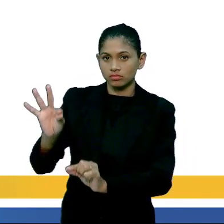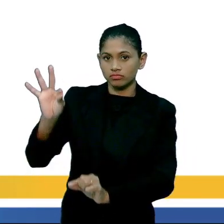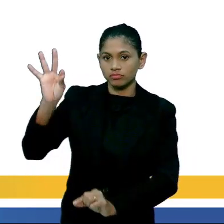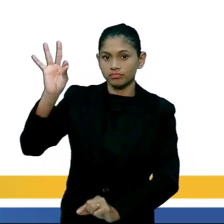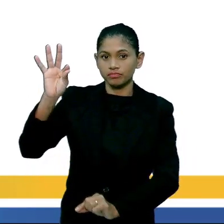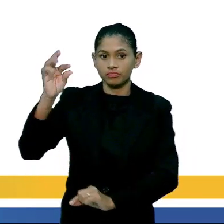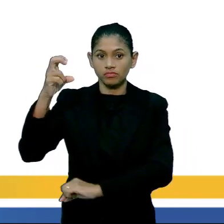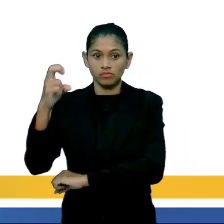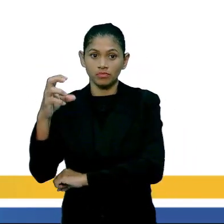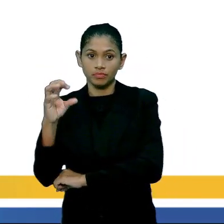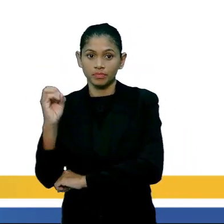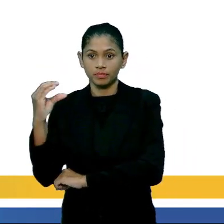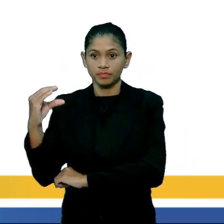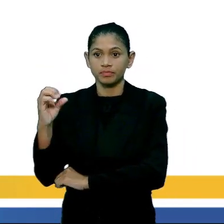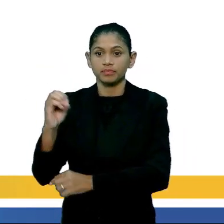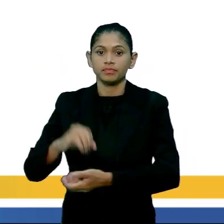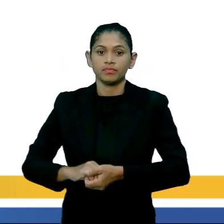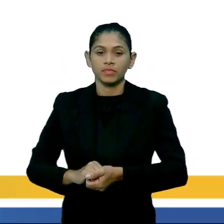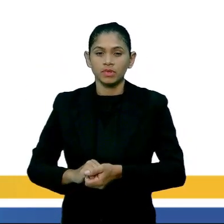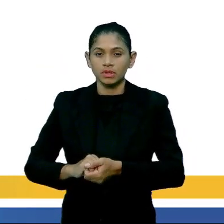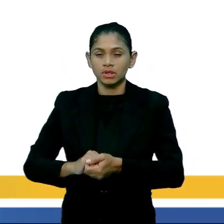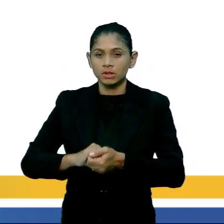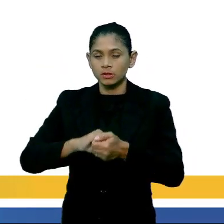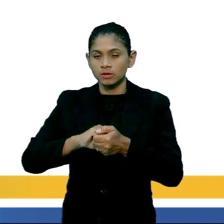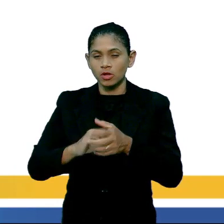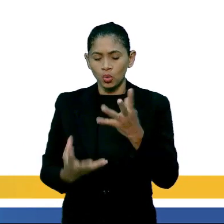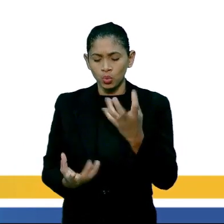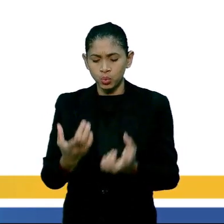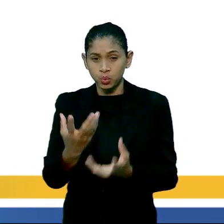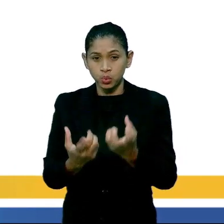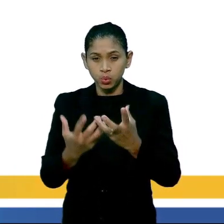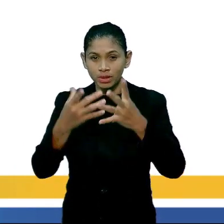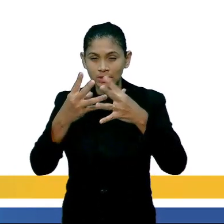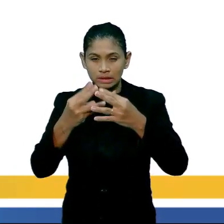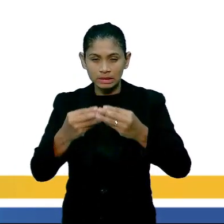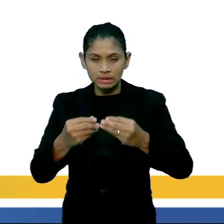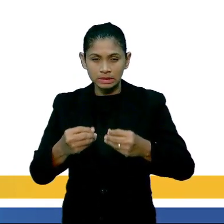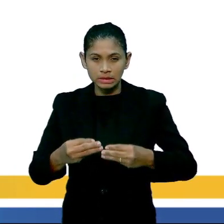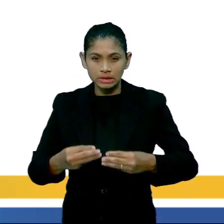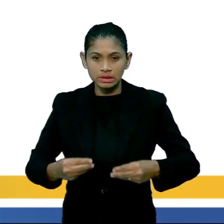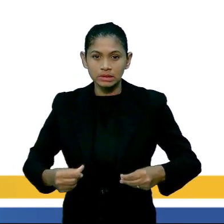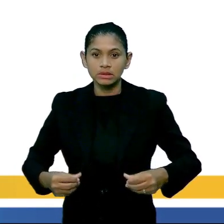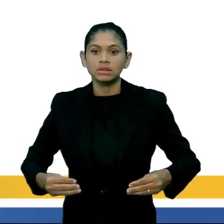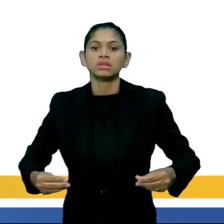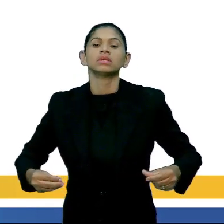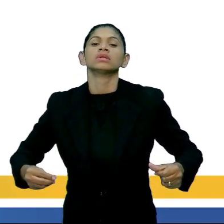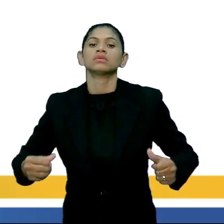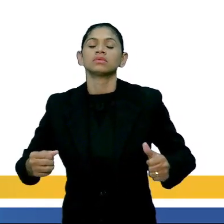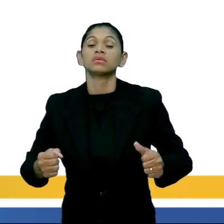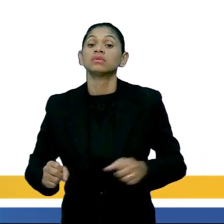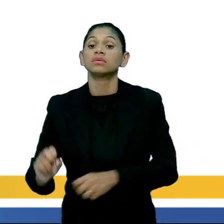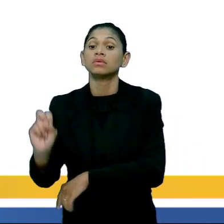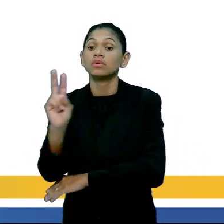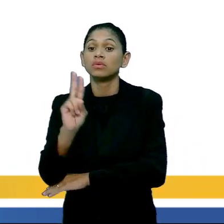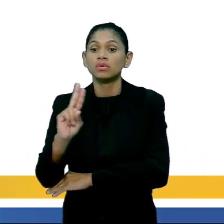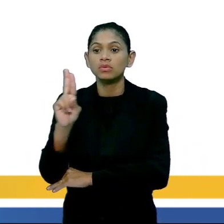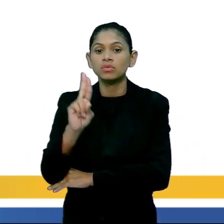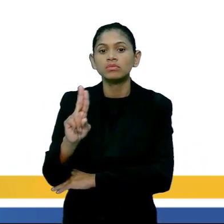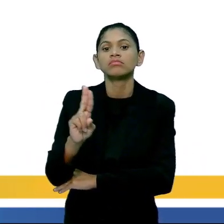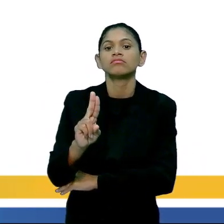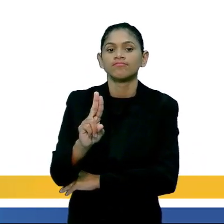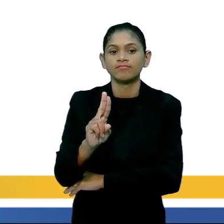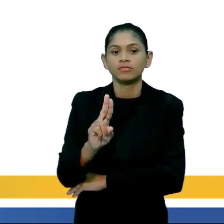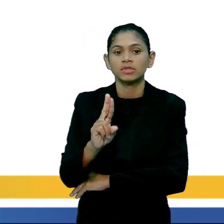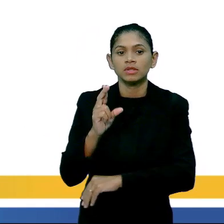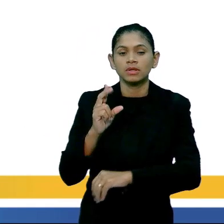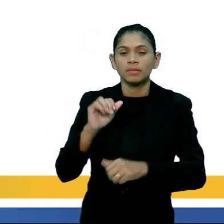será derretida e o volume de metal resultante será utilizado para a fabricação de esferas maciças